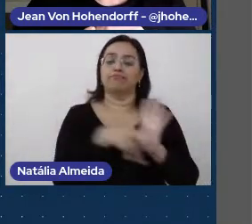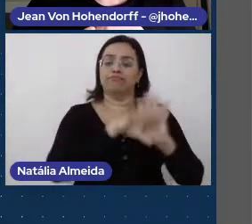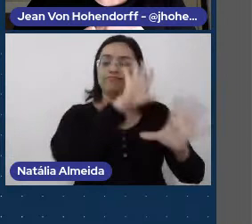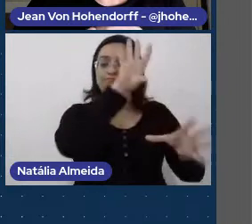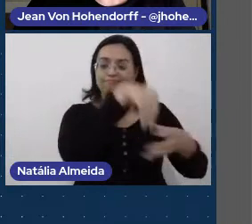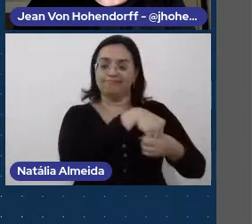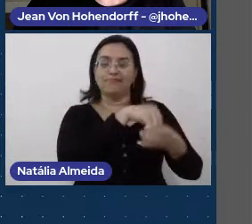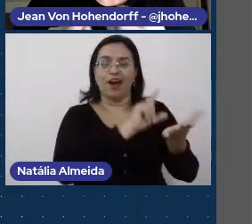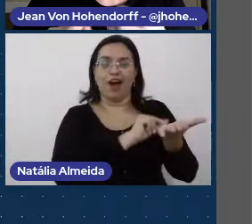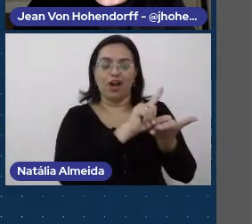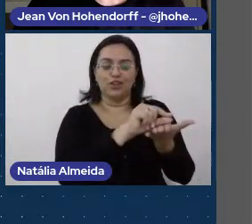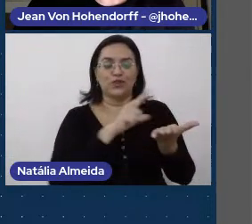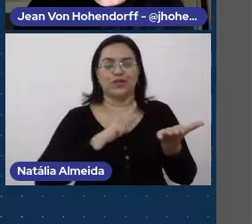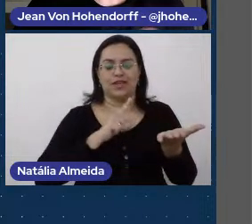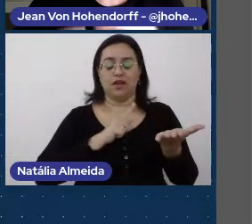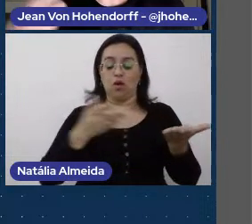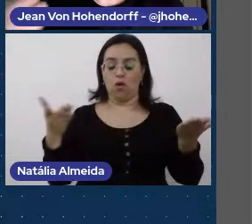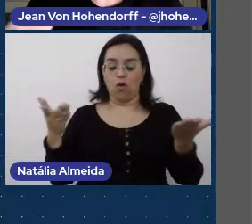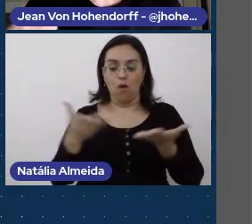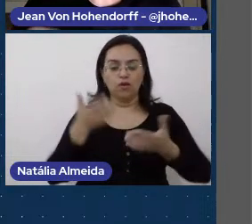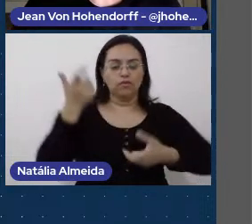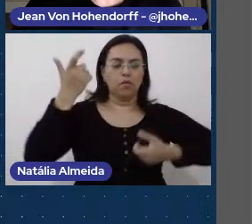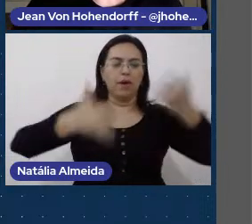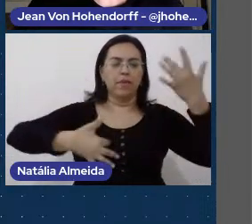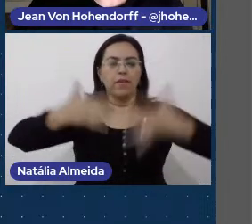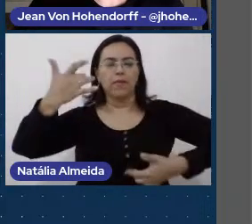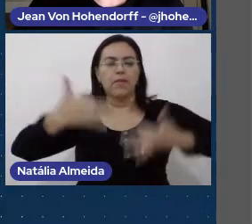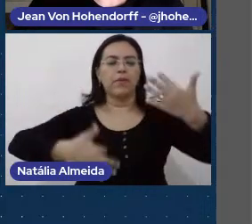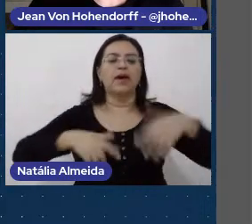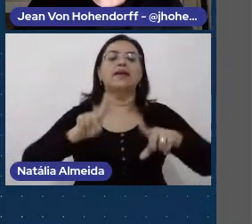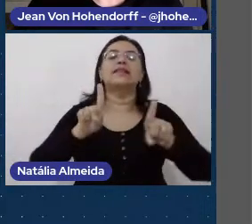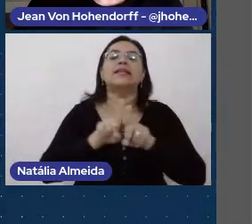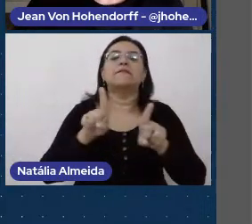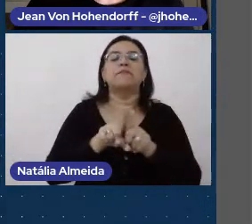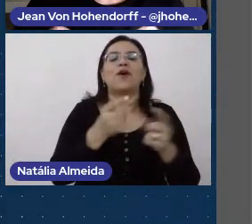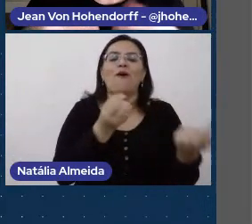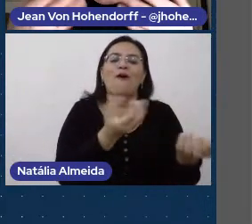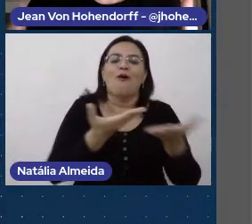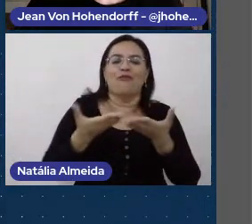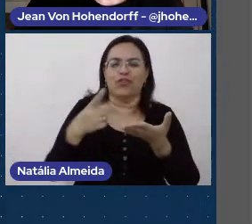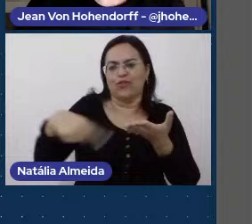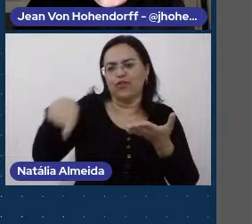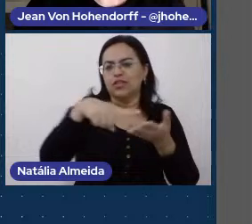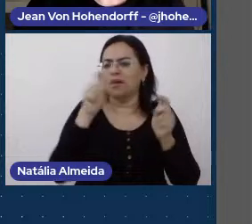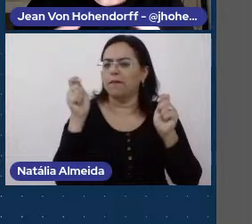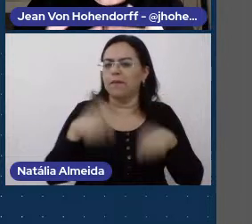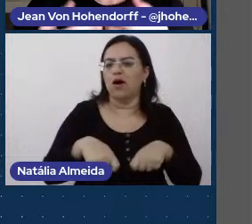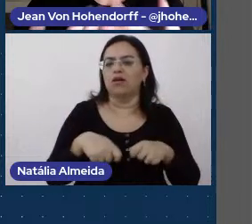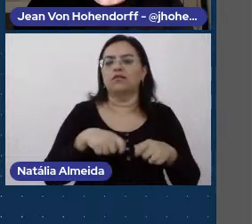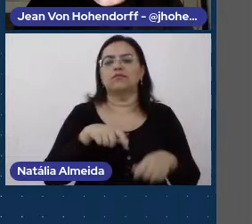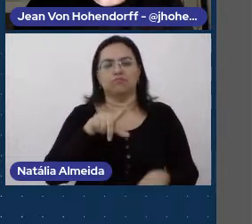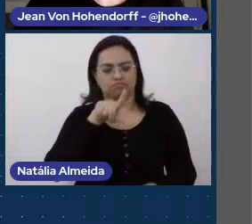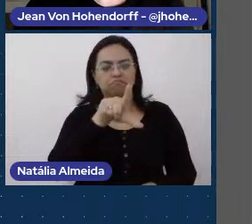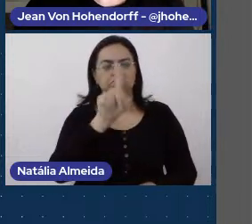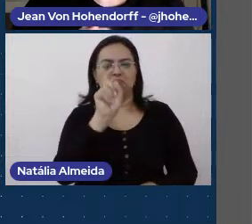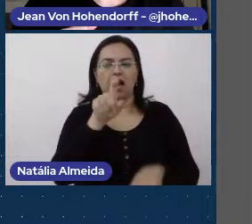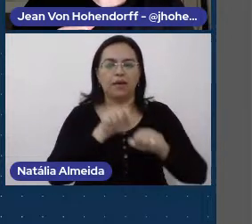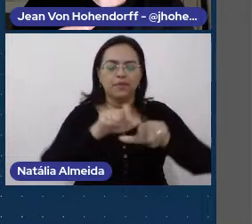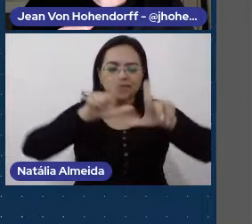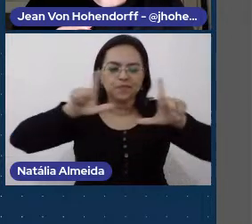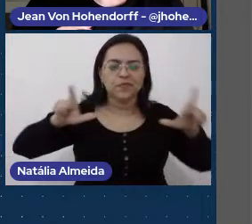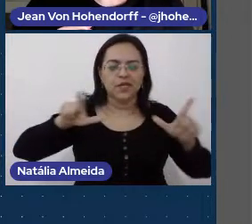fala aqui hoje, essa palestra, é um convite também para que vocês possam acessar esse artigo. Ele